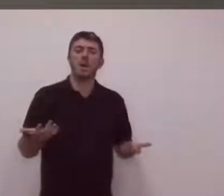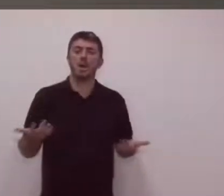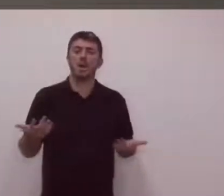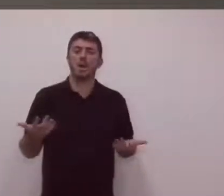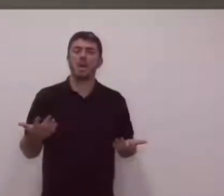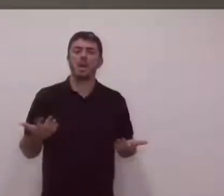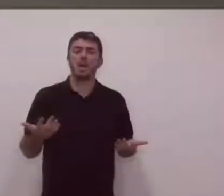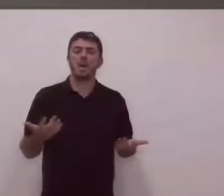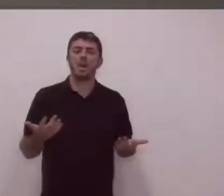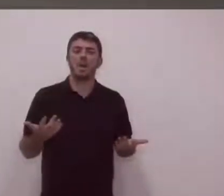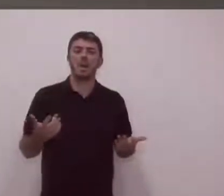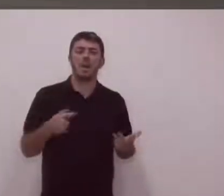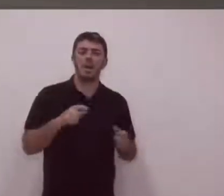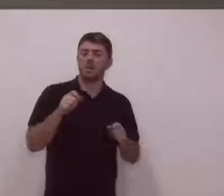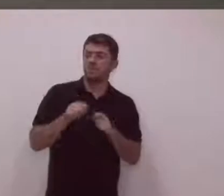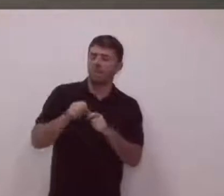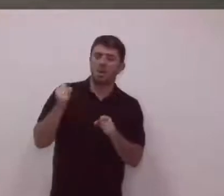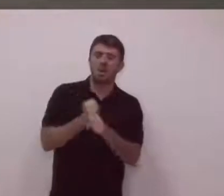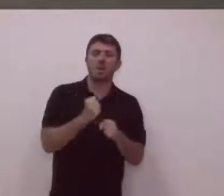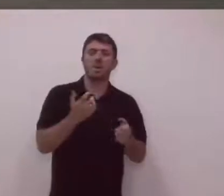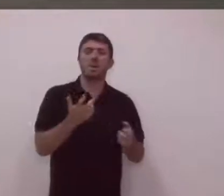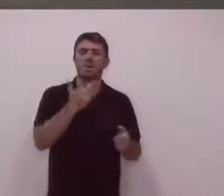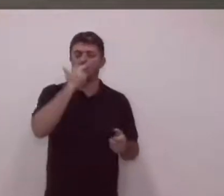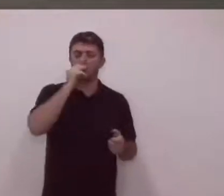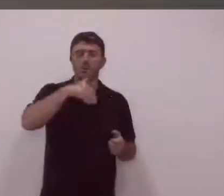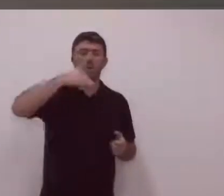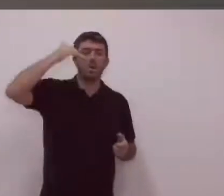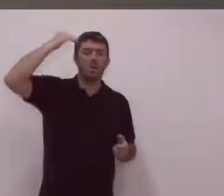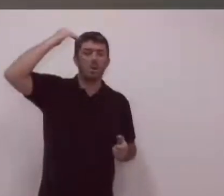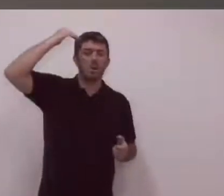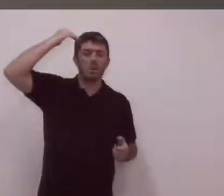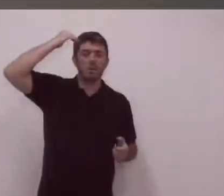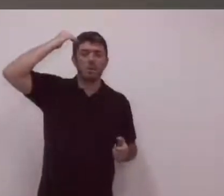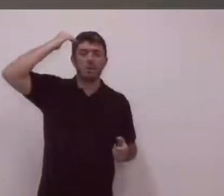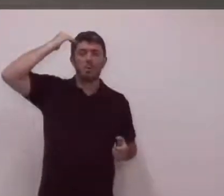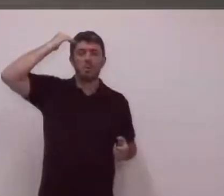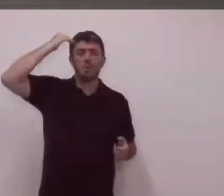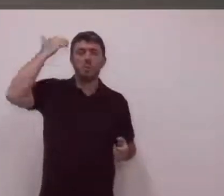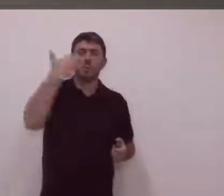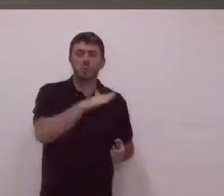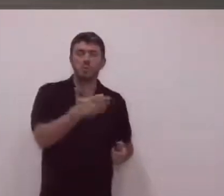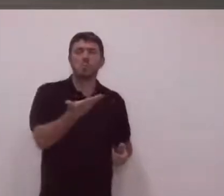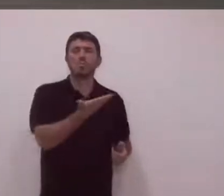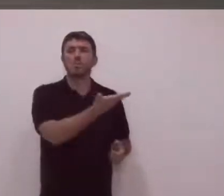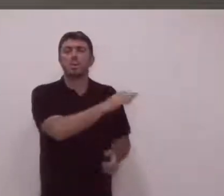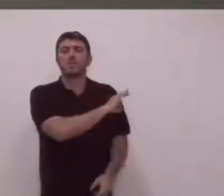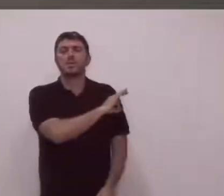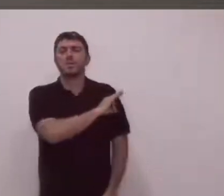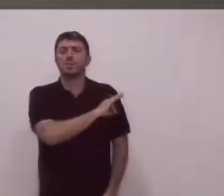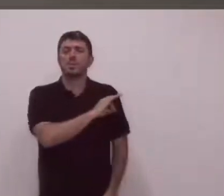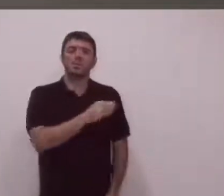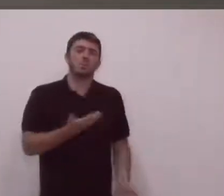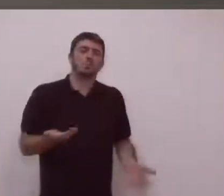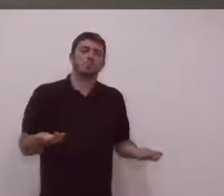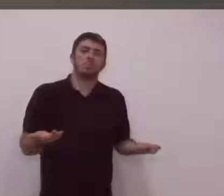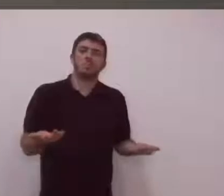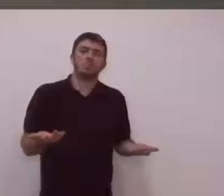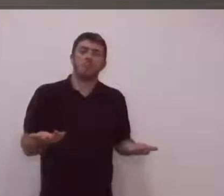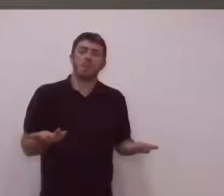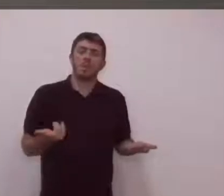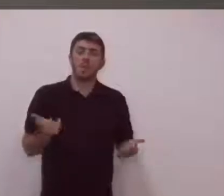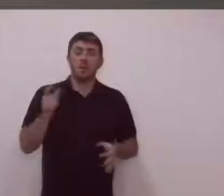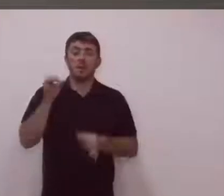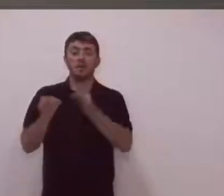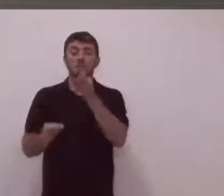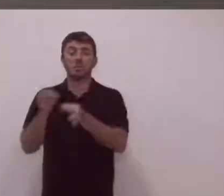a culpa é toda do governo é todo prefeito se houve eventuais falhas ok que se apure e a justiça vai verificar se tiver que devolver dinheiro